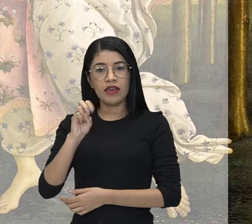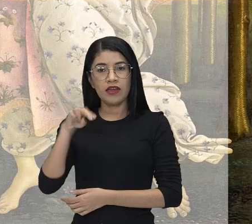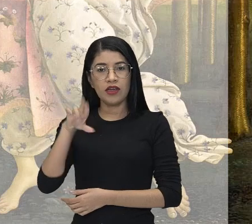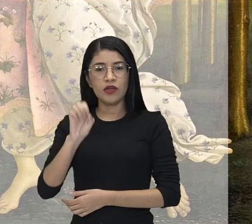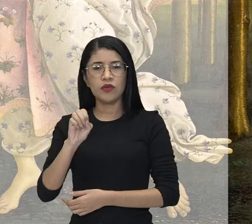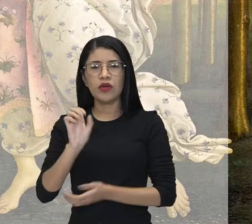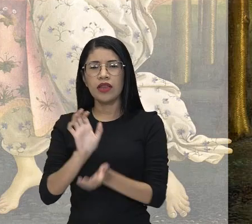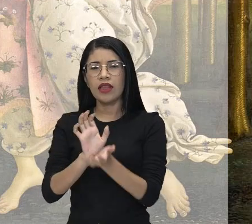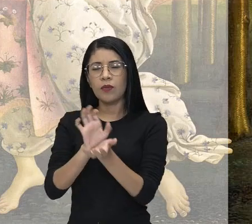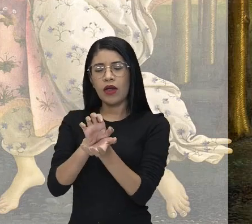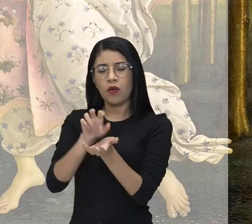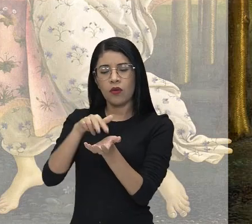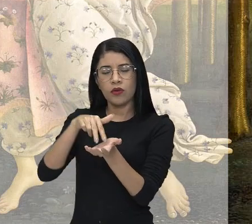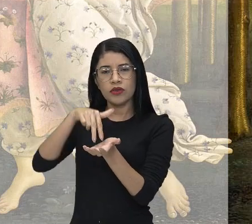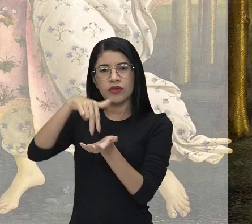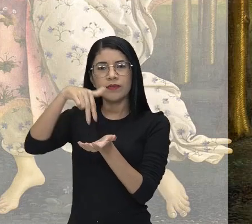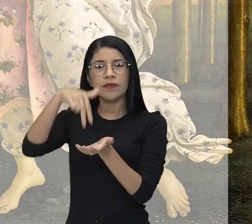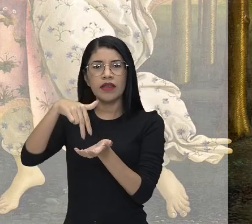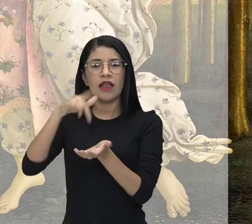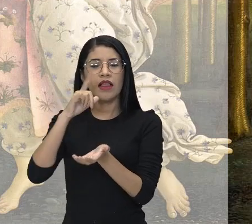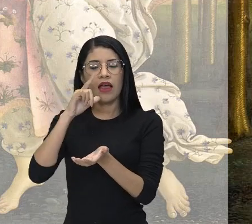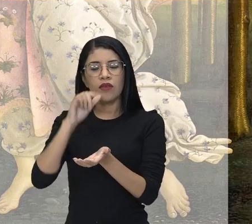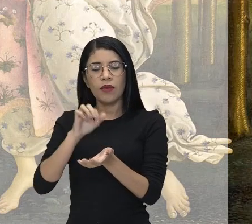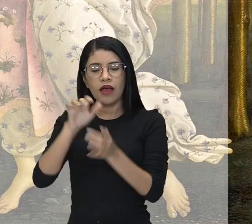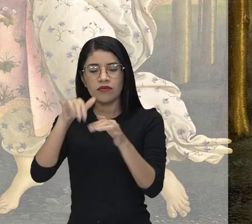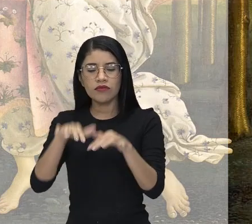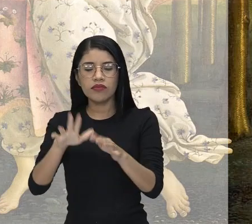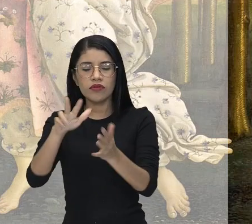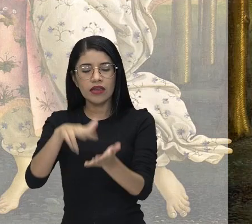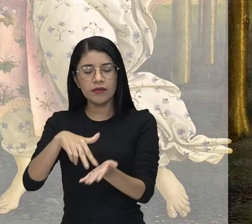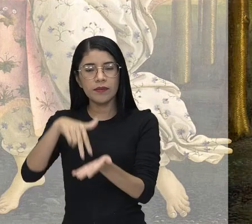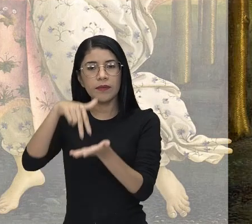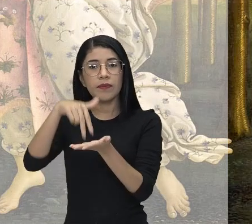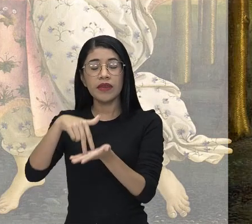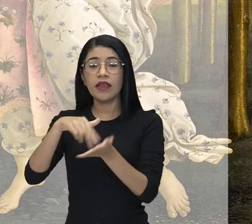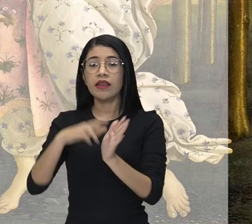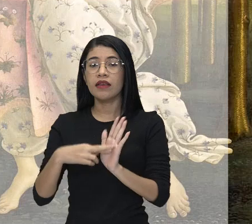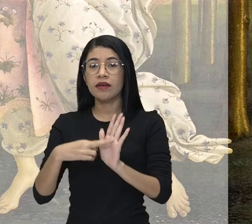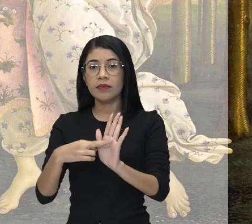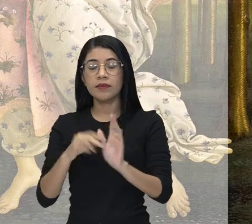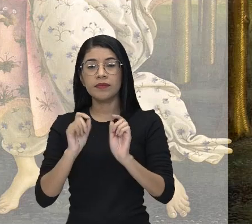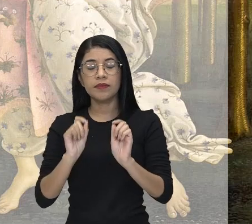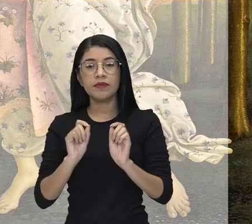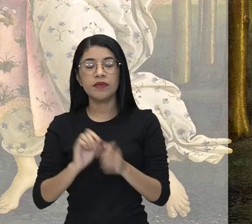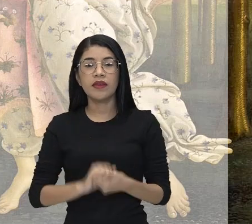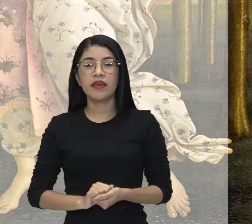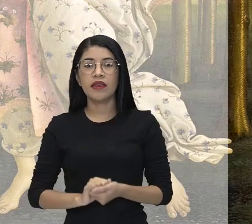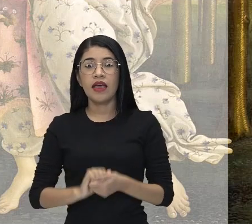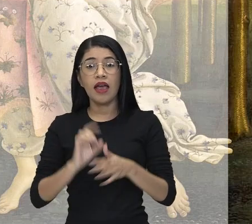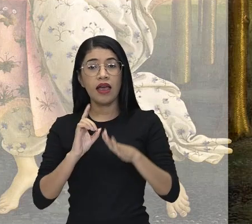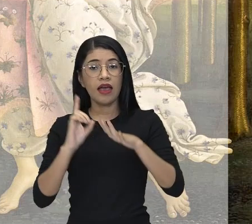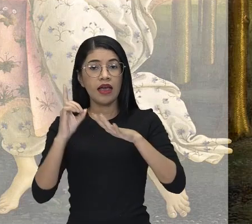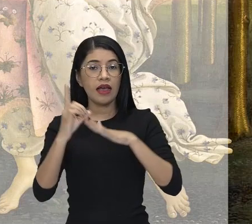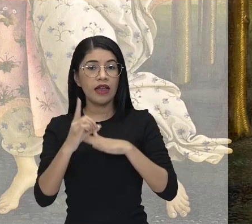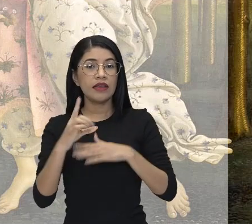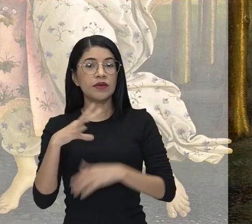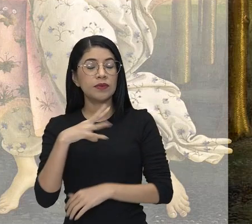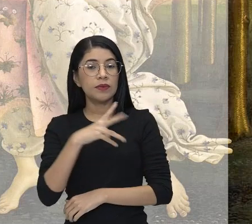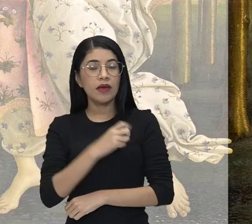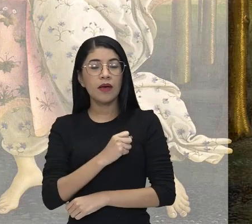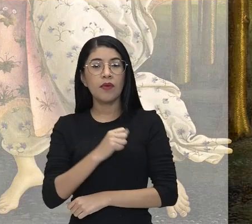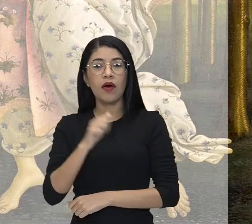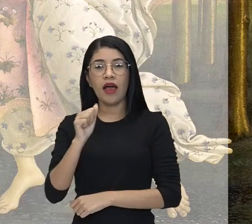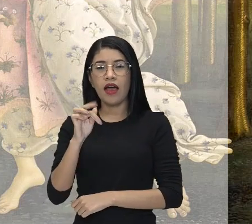concha no mar. Ela representa a deusa do amor,